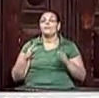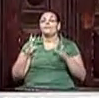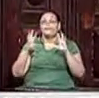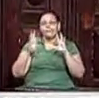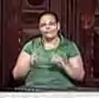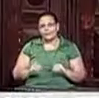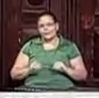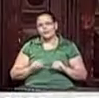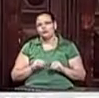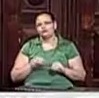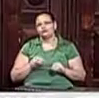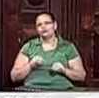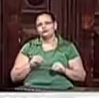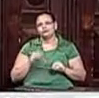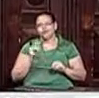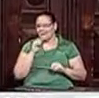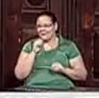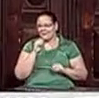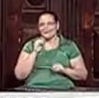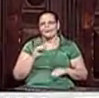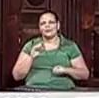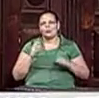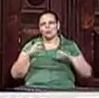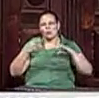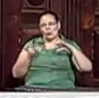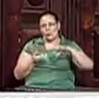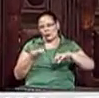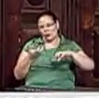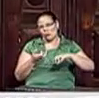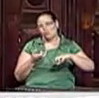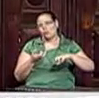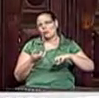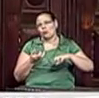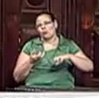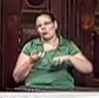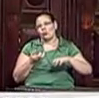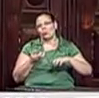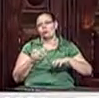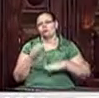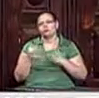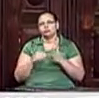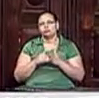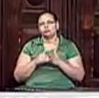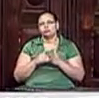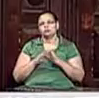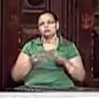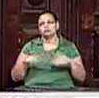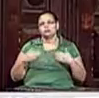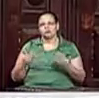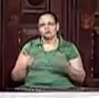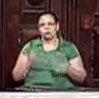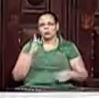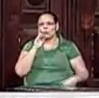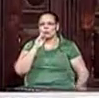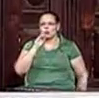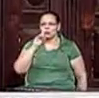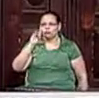mexe com o Congresso Nacional como um todo. Então é um